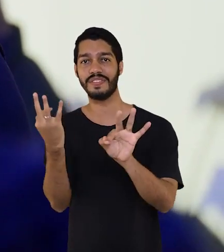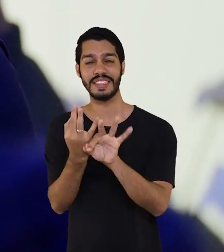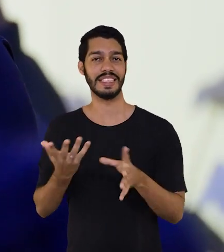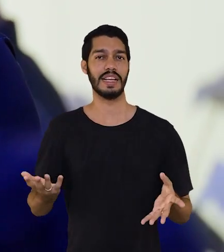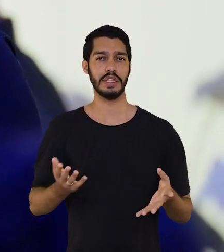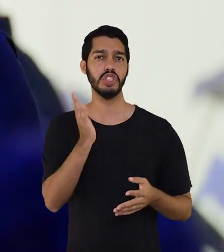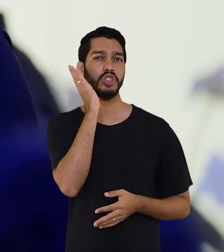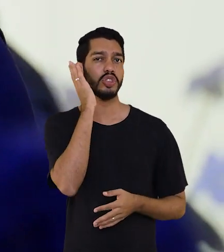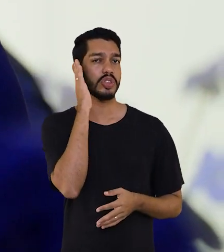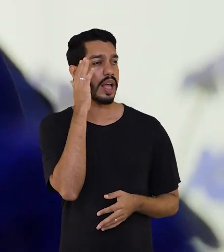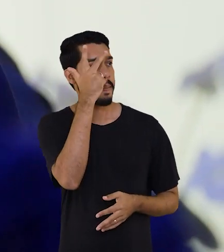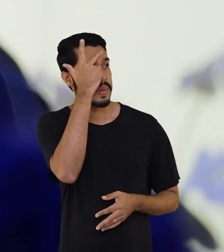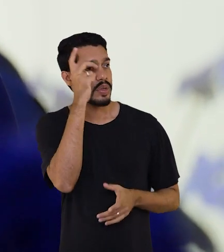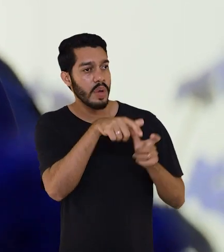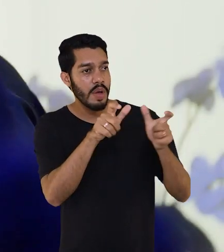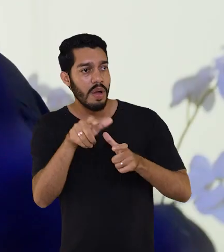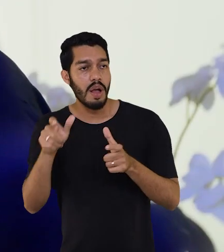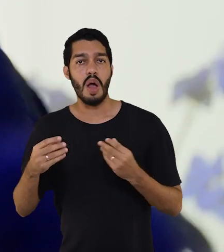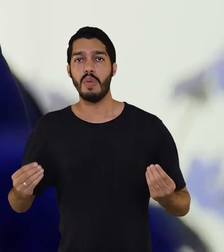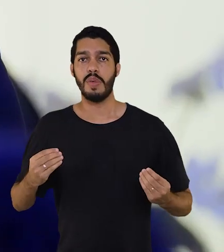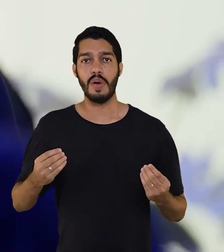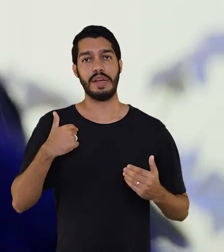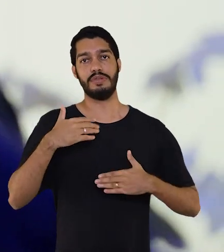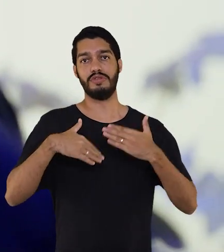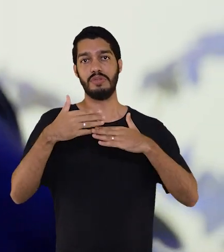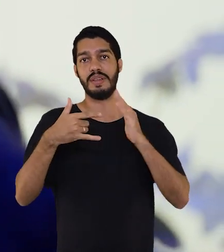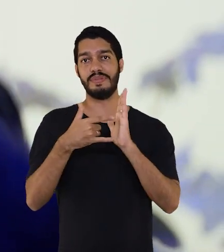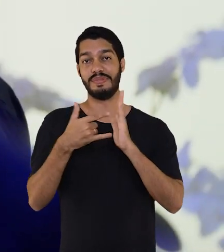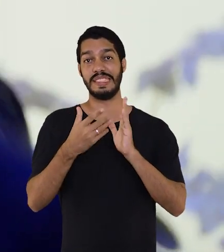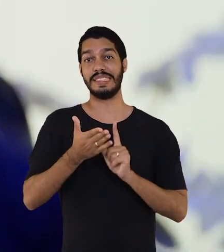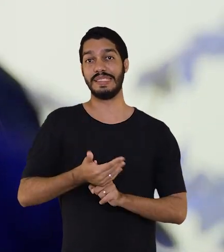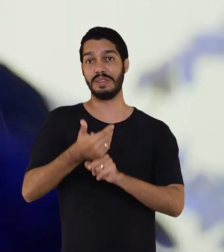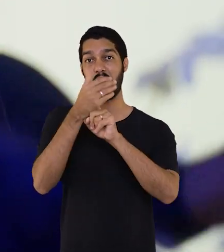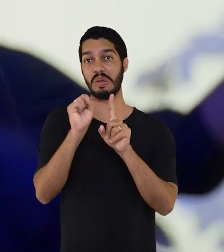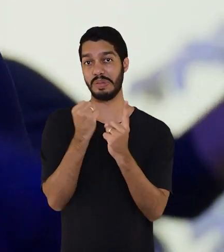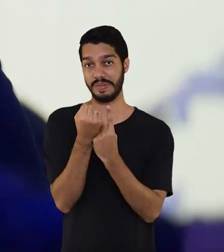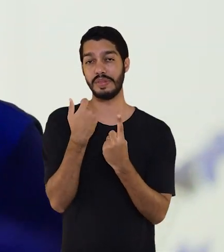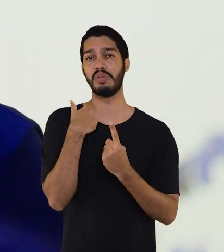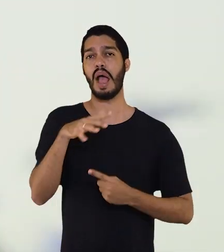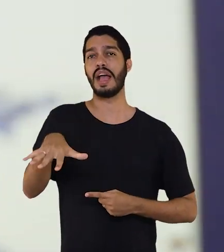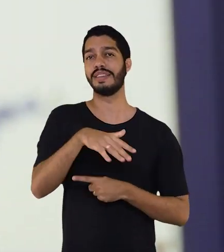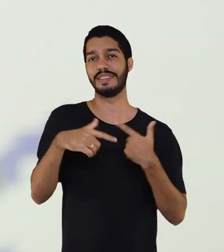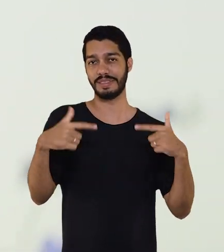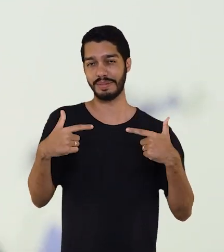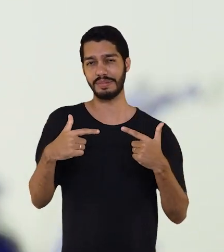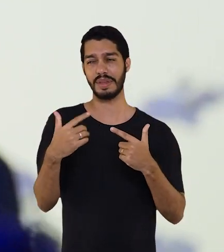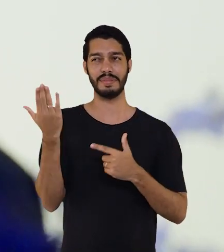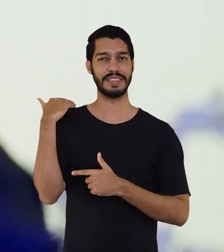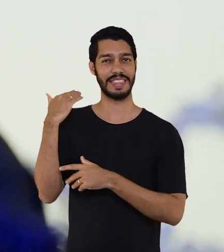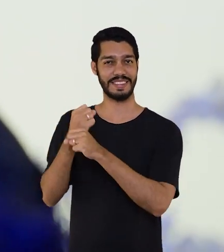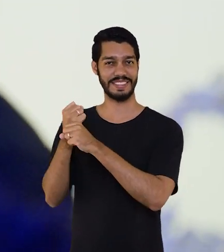de gente, para poder desenvolver tecnologias sociais. E a minha área que eu estou trabalhando, alguns anos